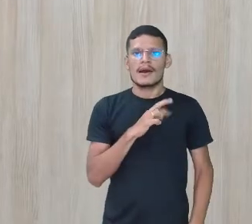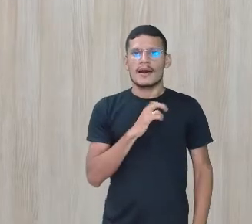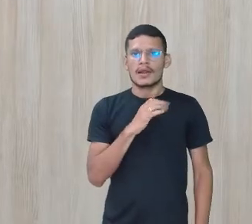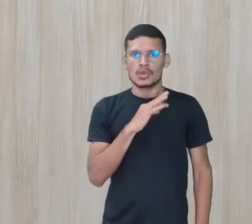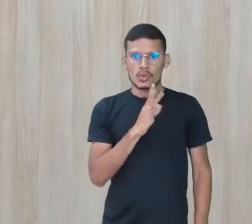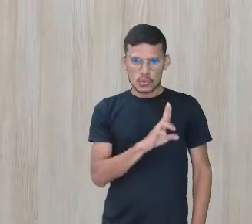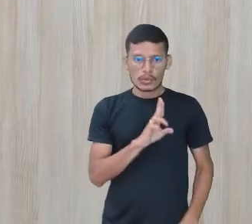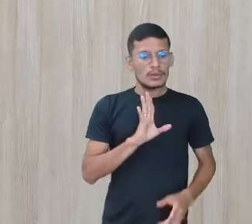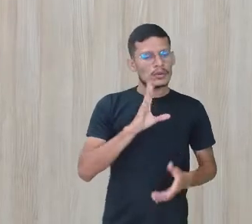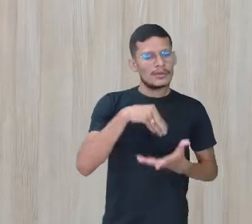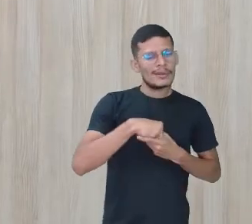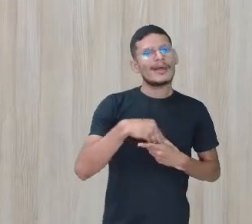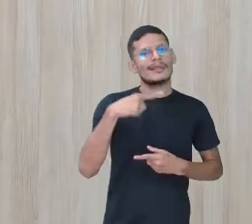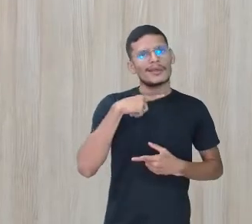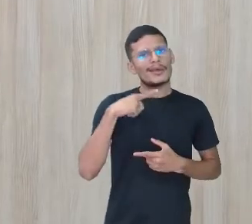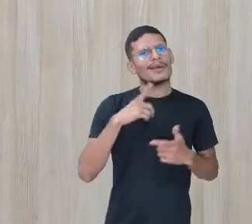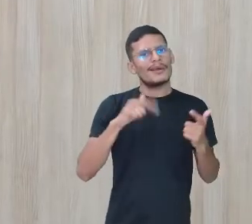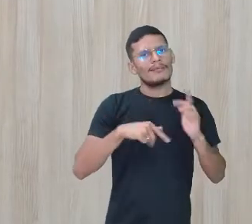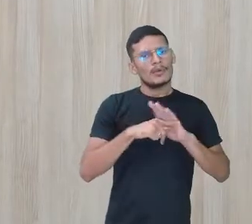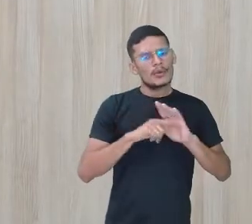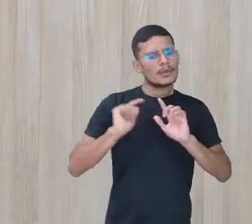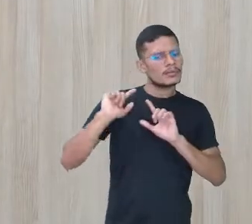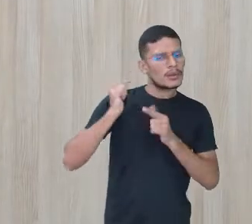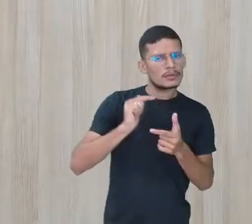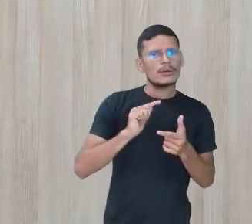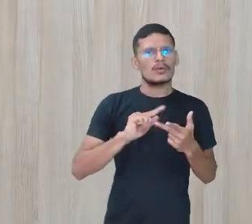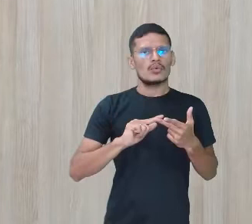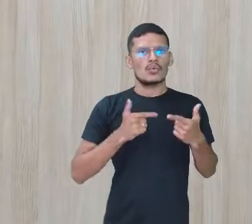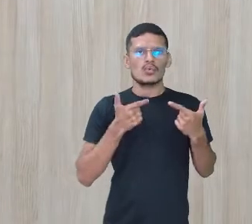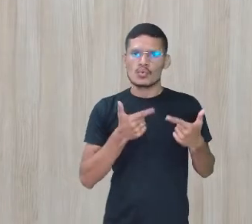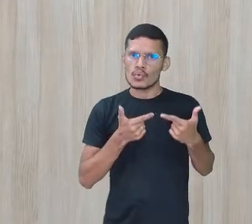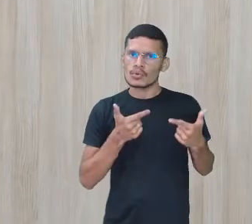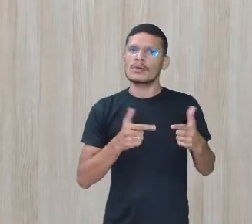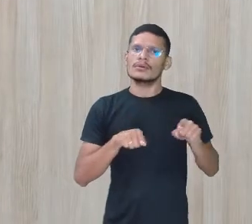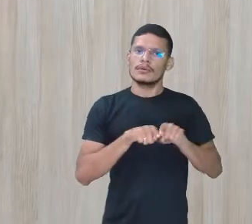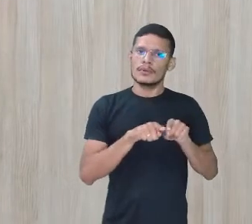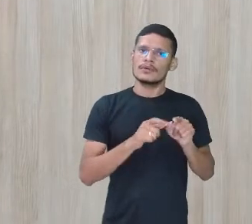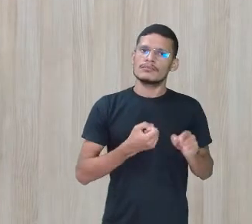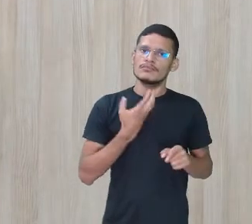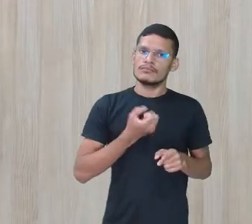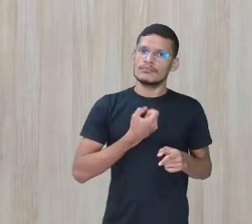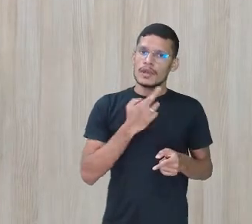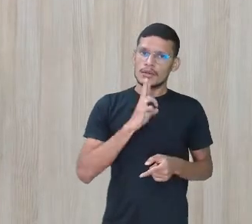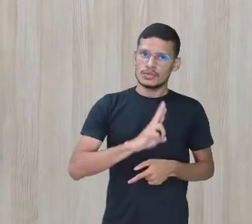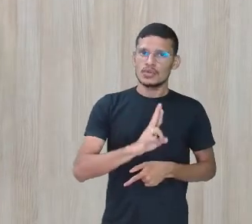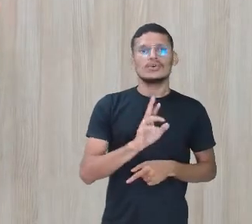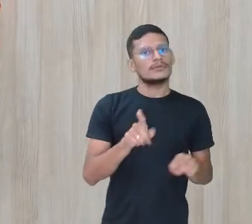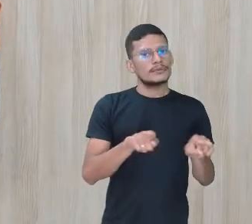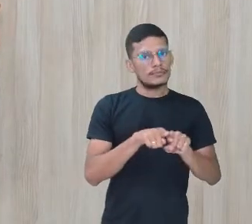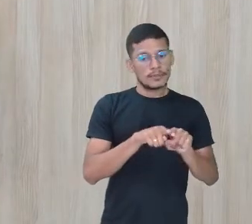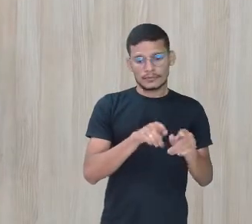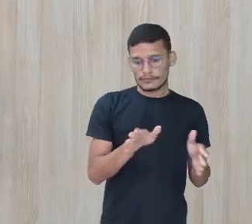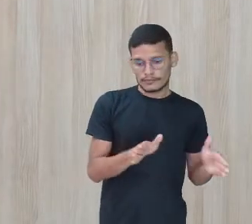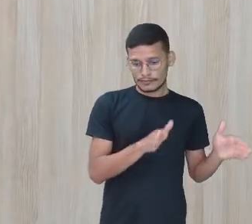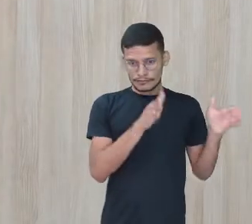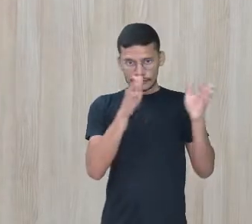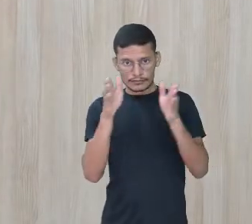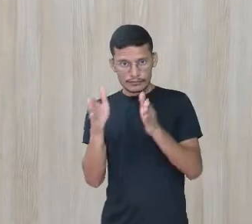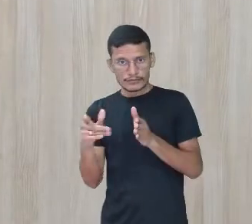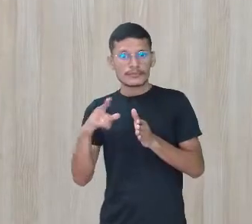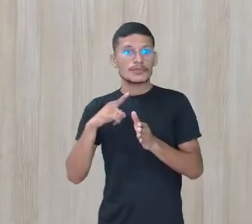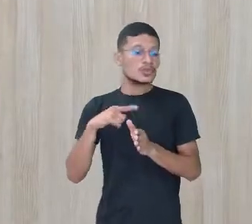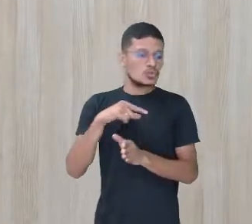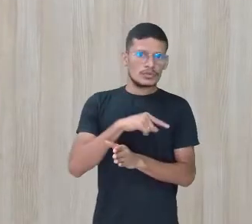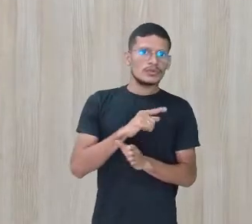Então é uma história de muita tradição, de muita luta, de expressão religiosa, tá? E aí depois, né, que os grupos